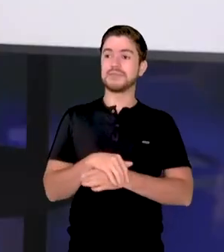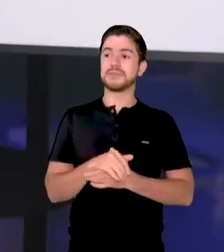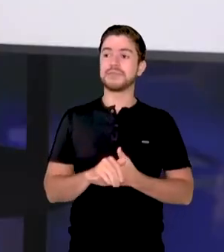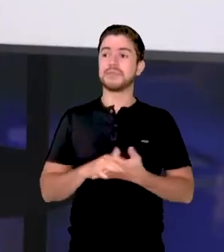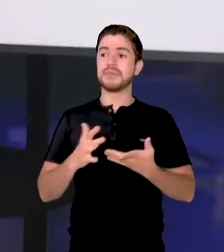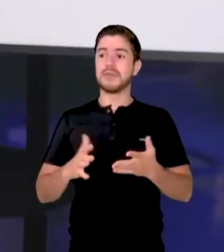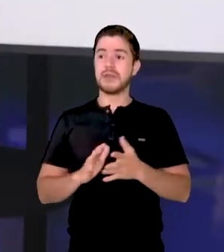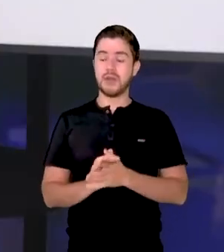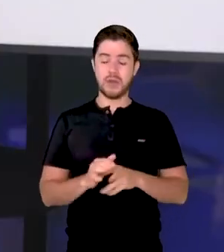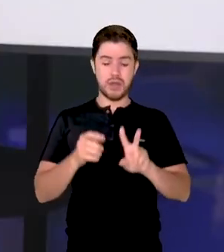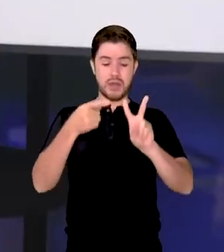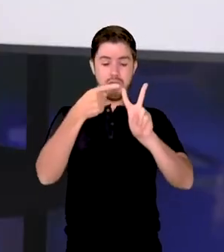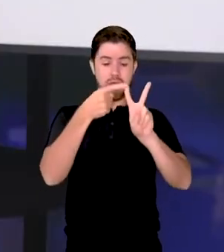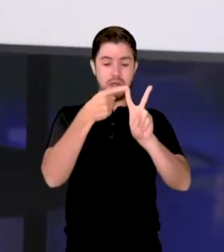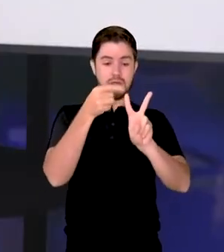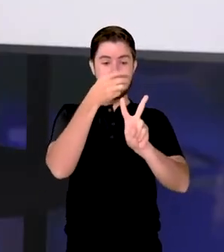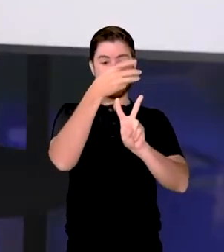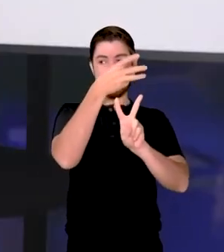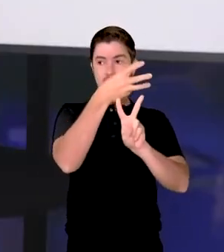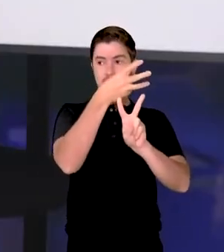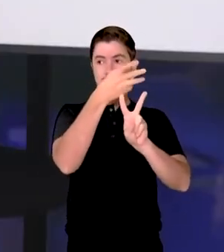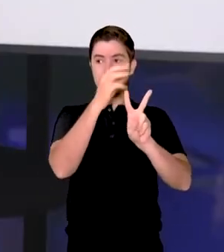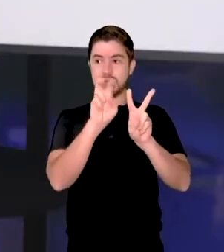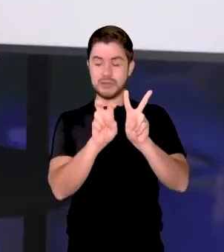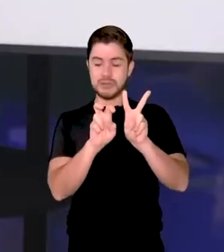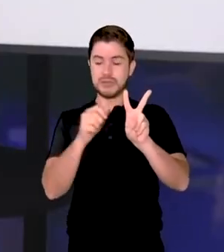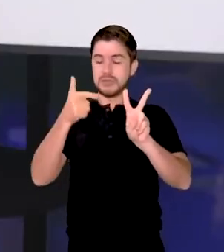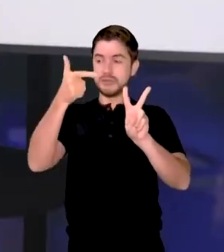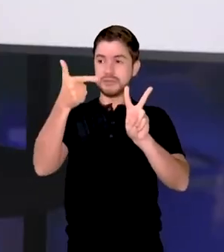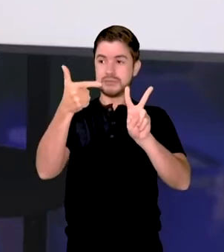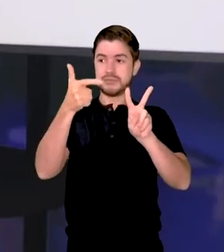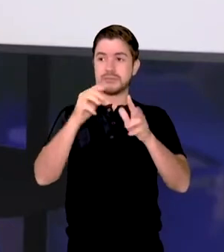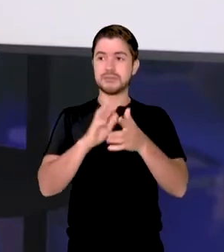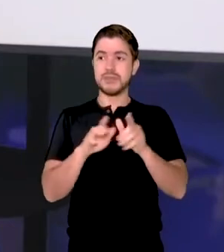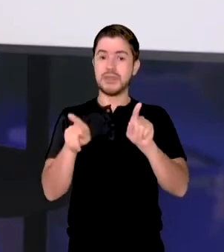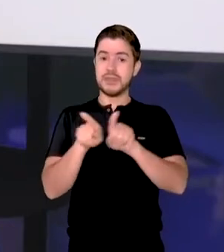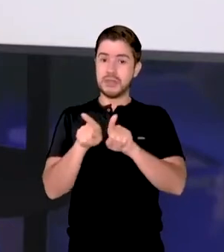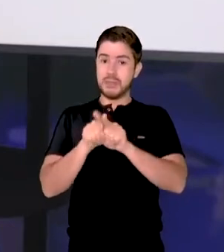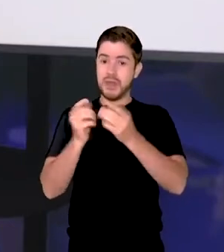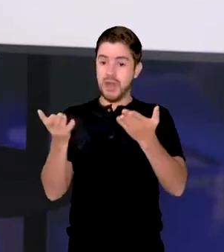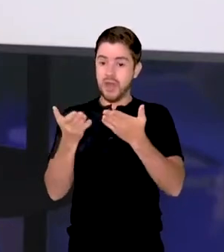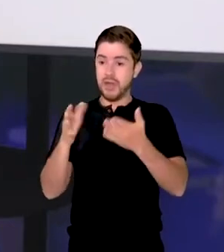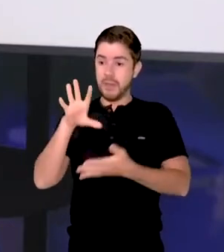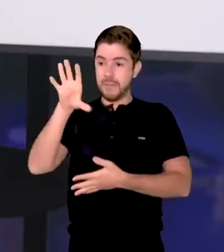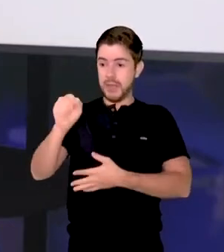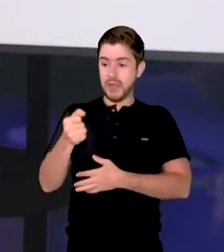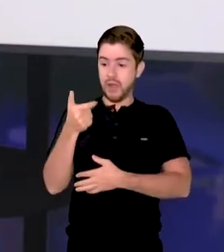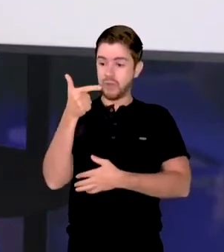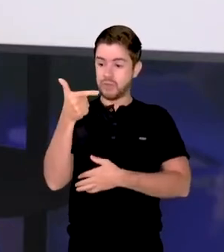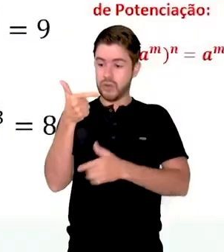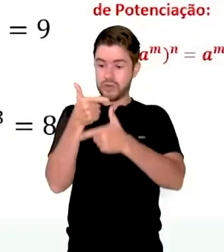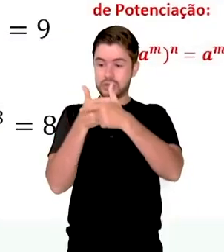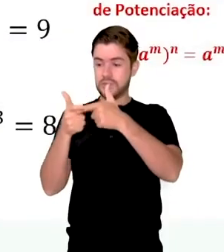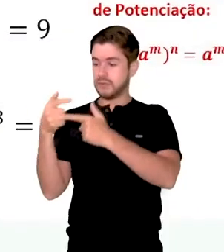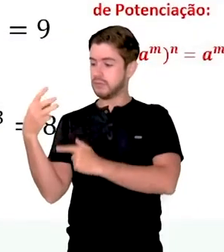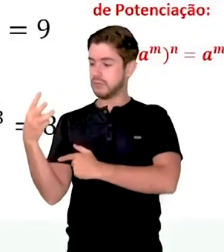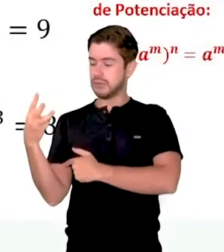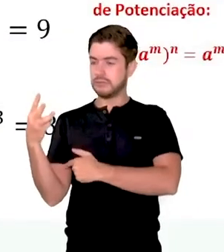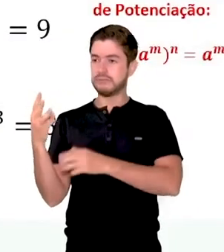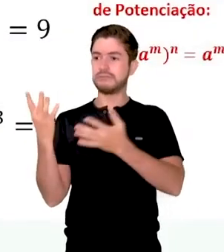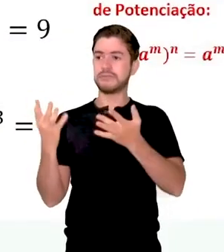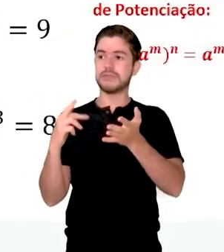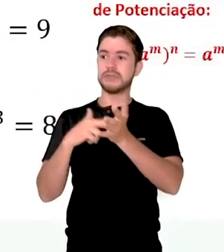pegando pela mesma linha de raciocínio dos outros exemplos eu vou pegar o 2 e dividir pelo trem assim eu chego numa potência